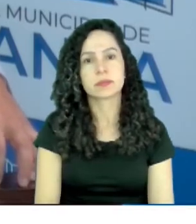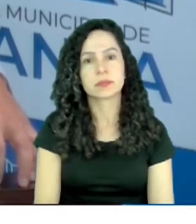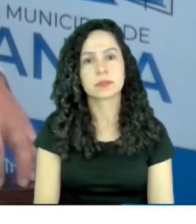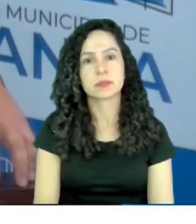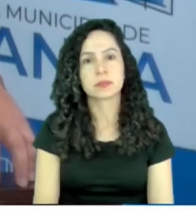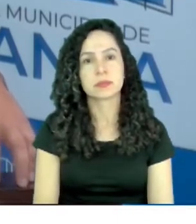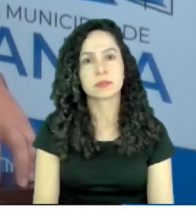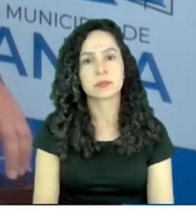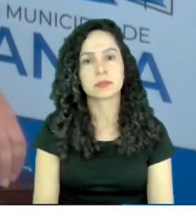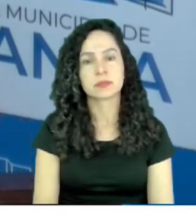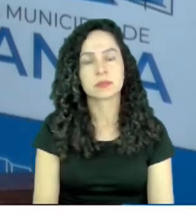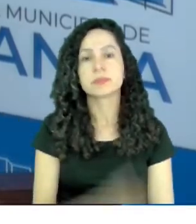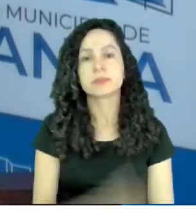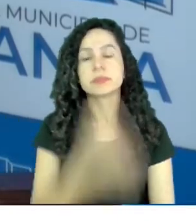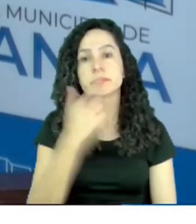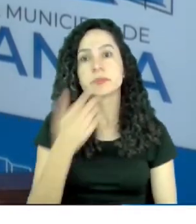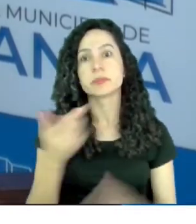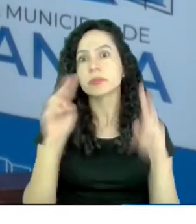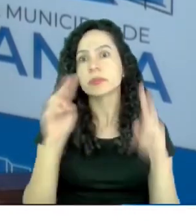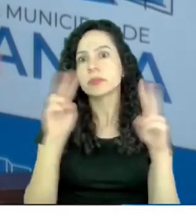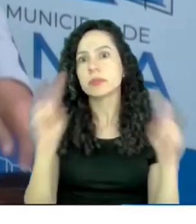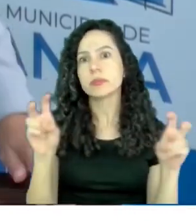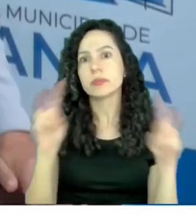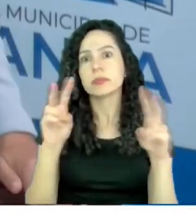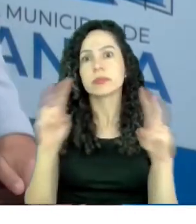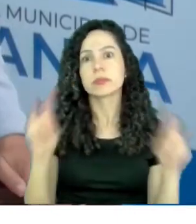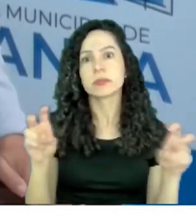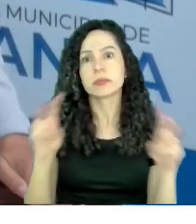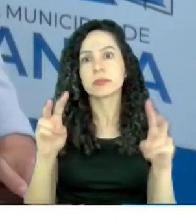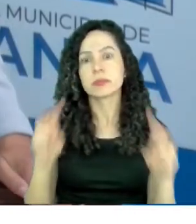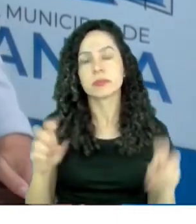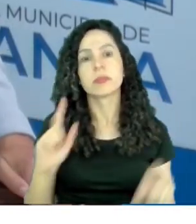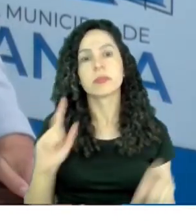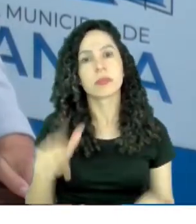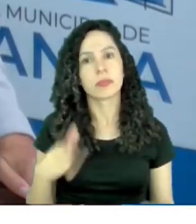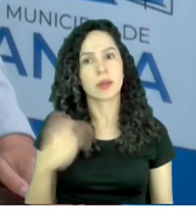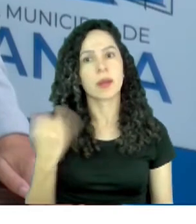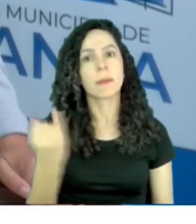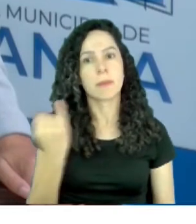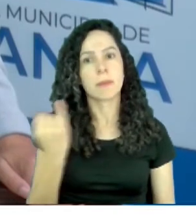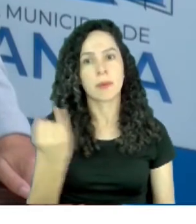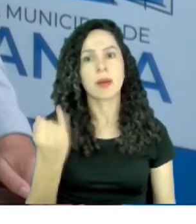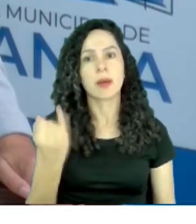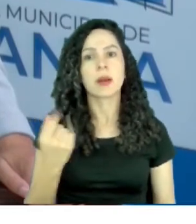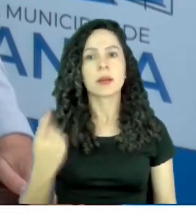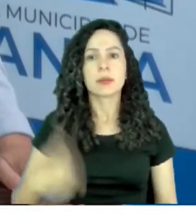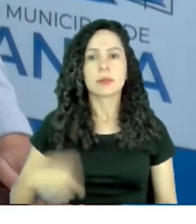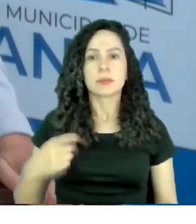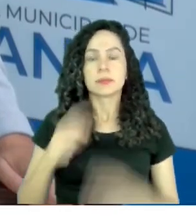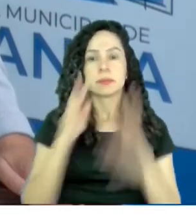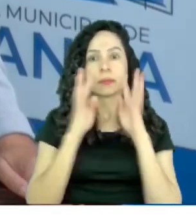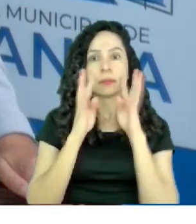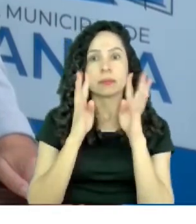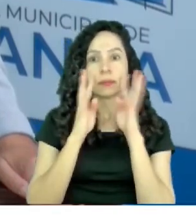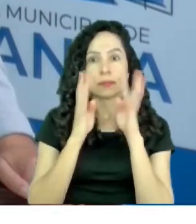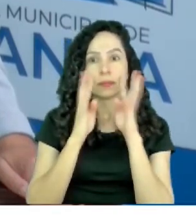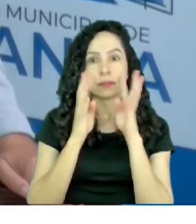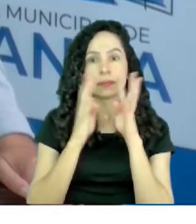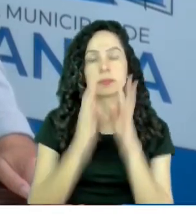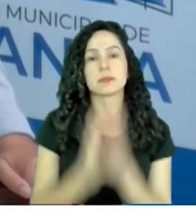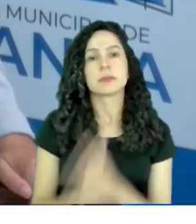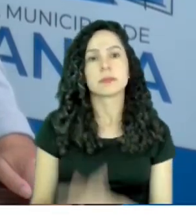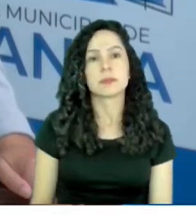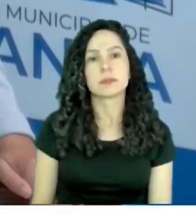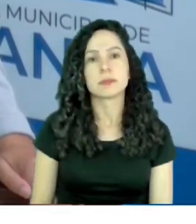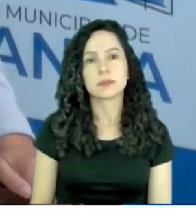Ninguém está falando muito na questão da dengue, mas é um caso que a gente precisa estar atento. Então, hoje